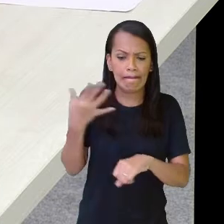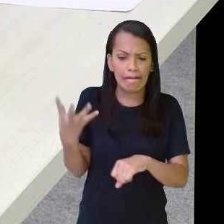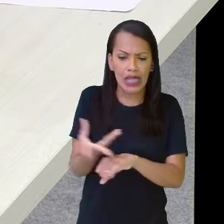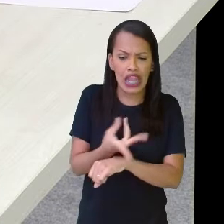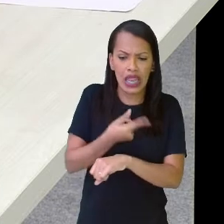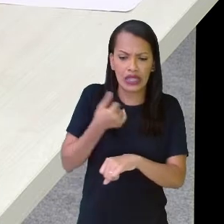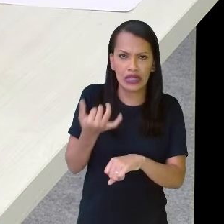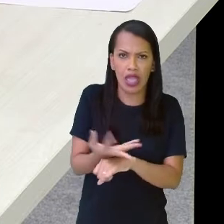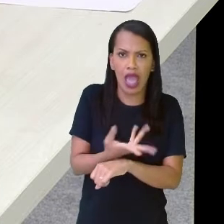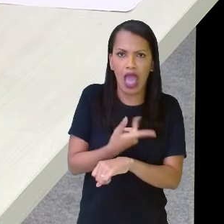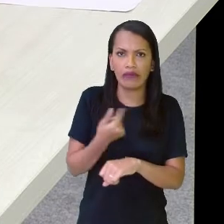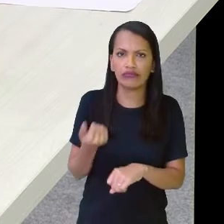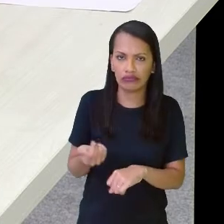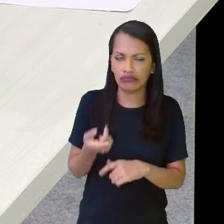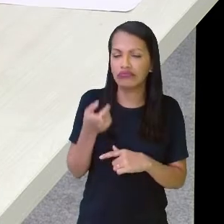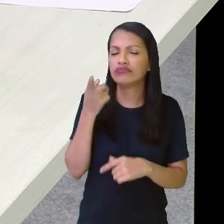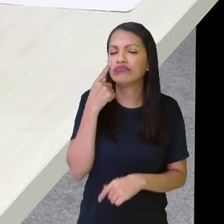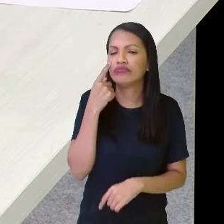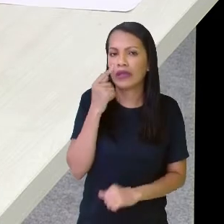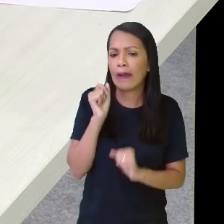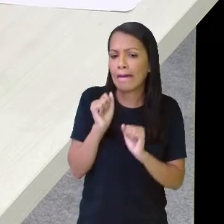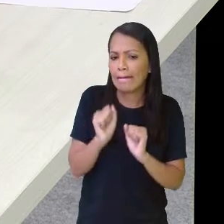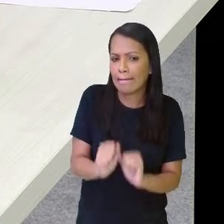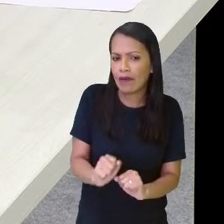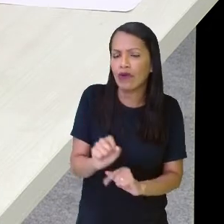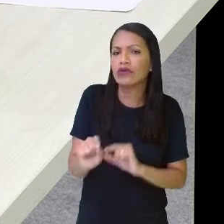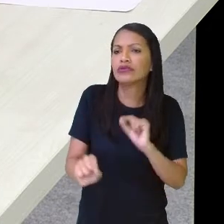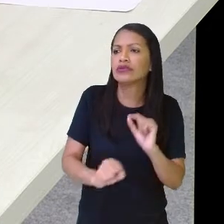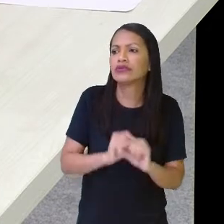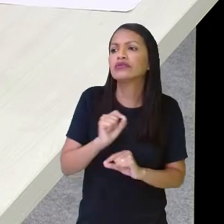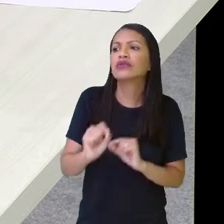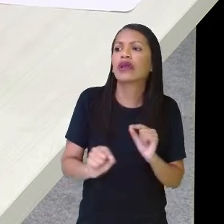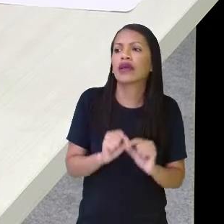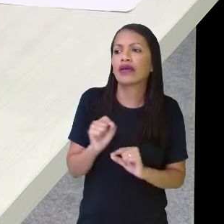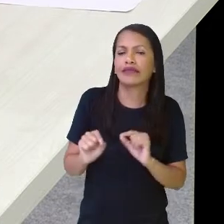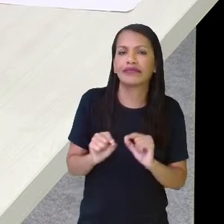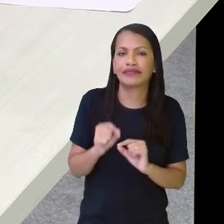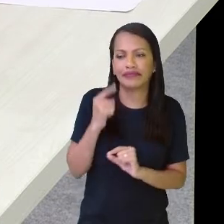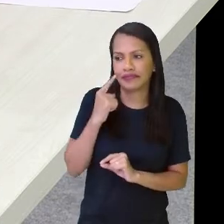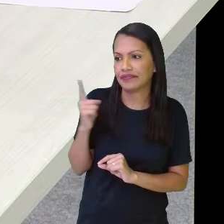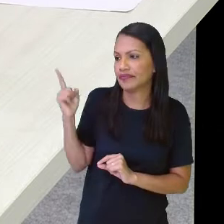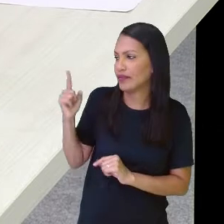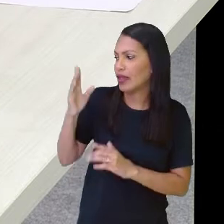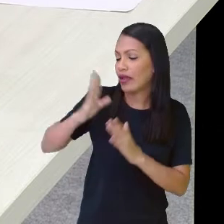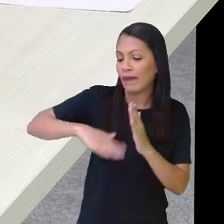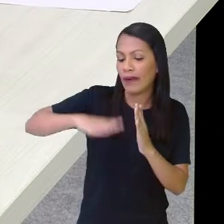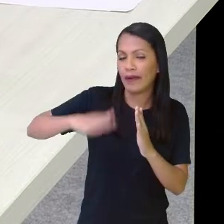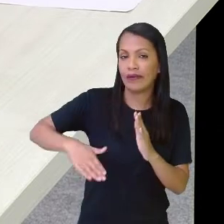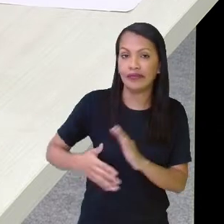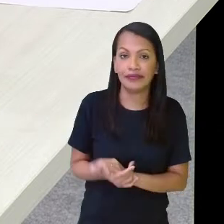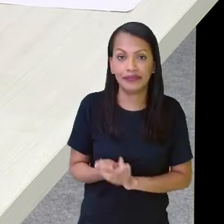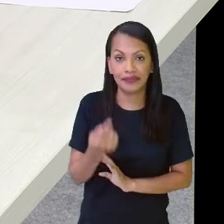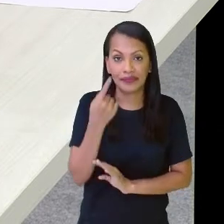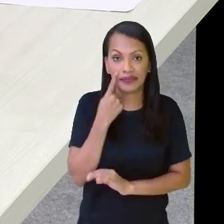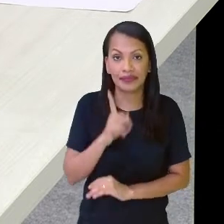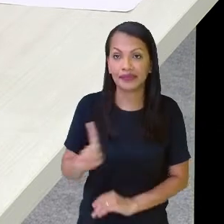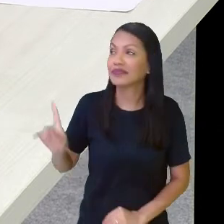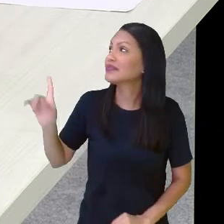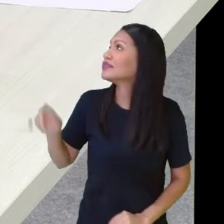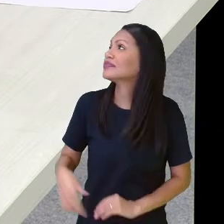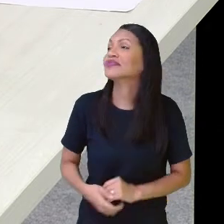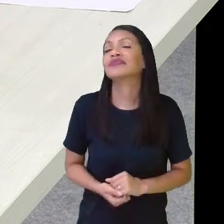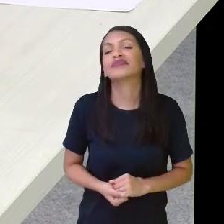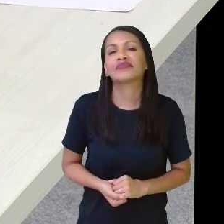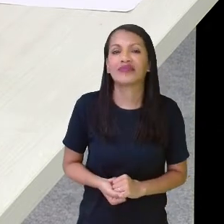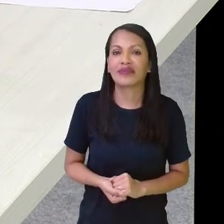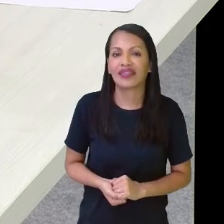esboço, depois eu posso ir jogando a tinta. Então, vai acompanhando aí. Estou fazendo